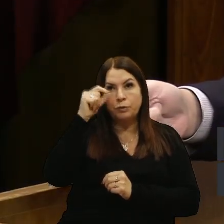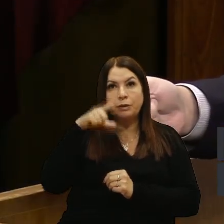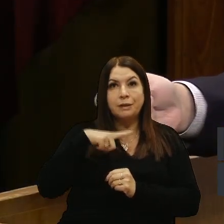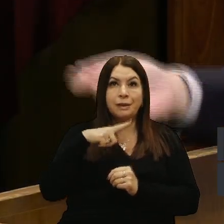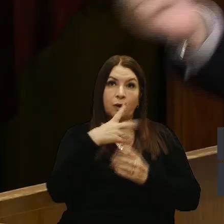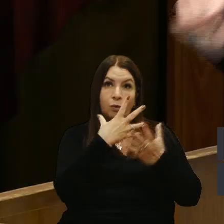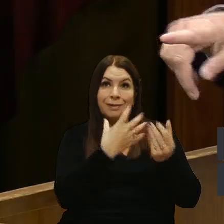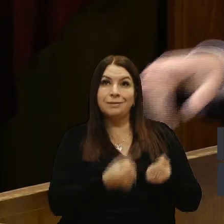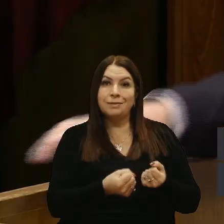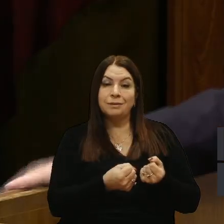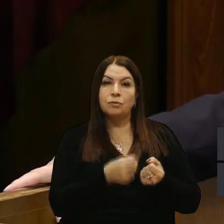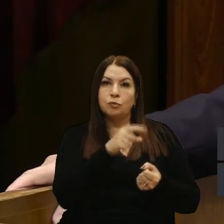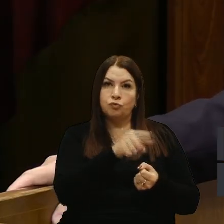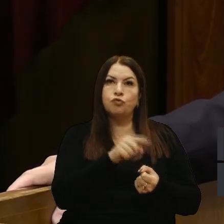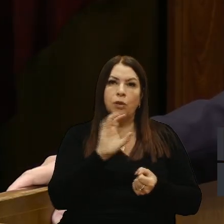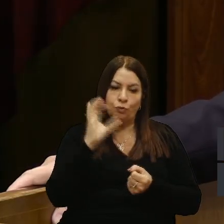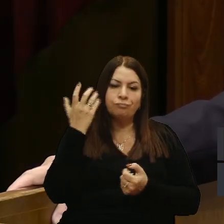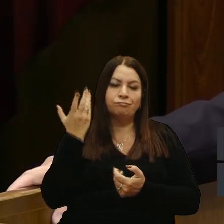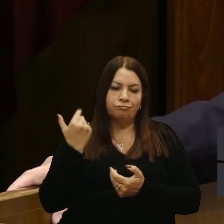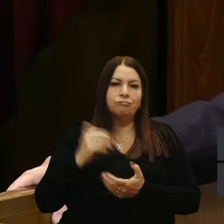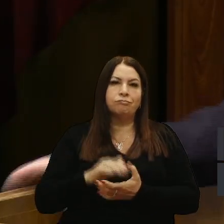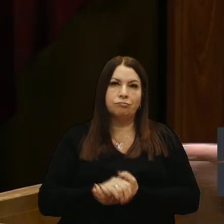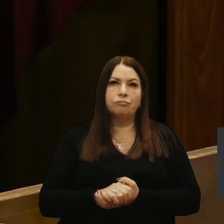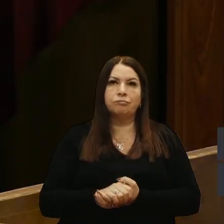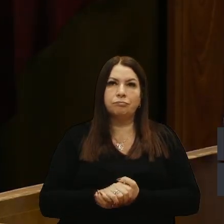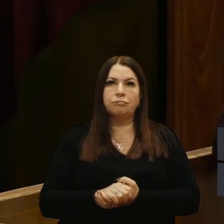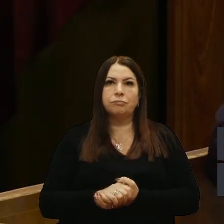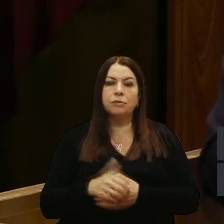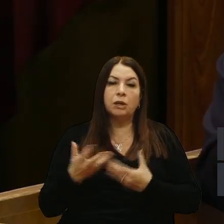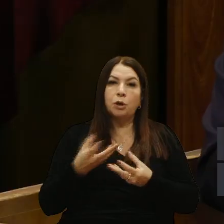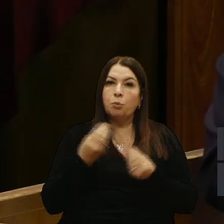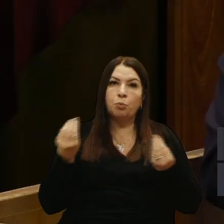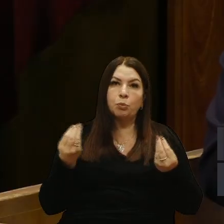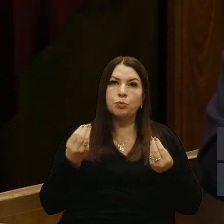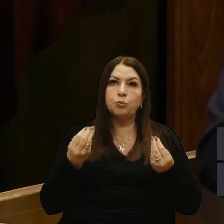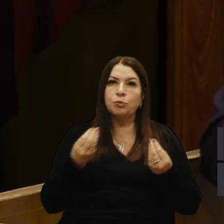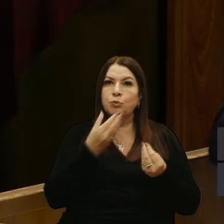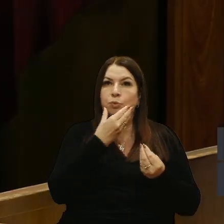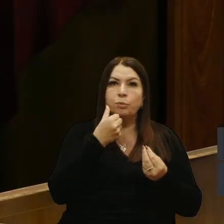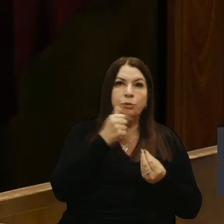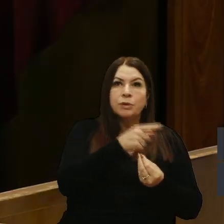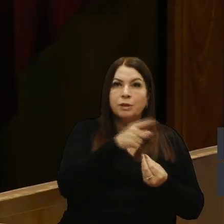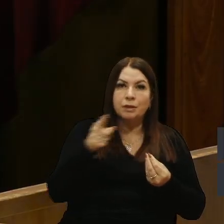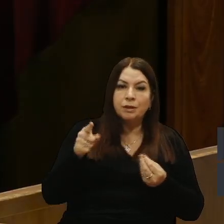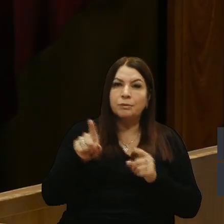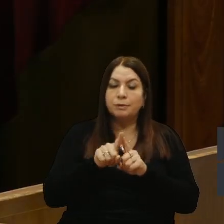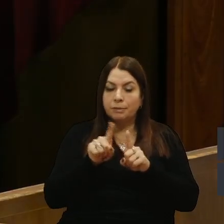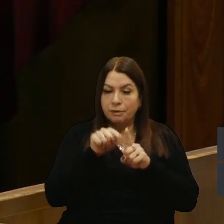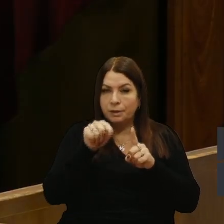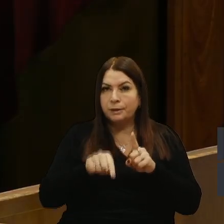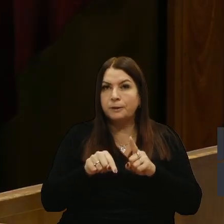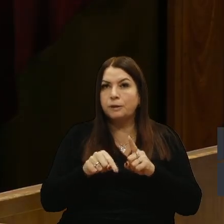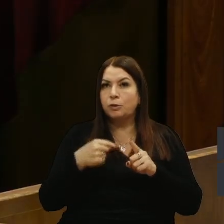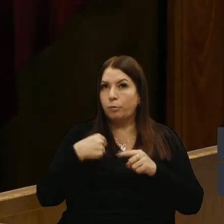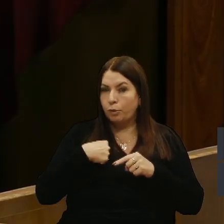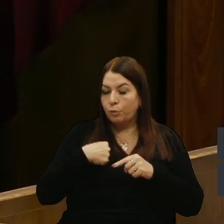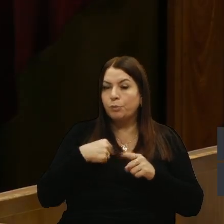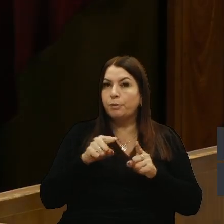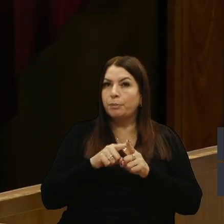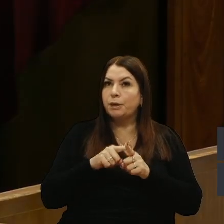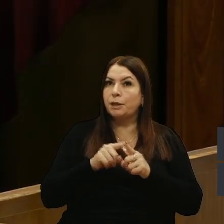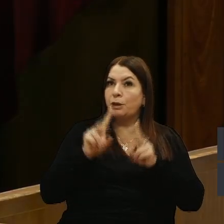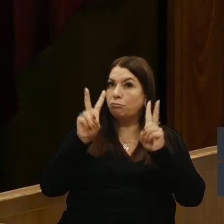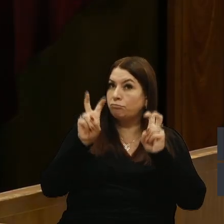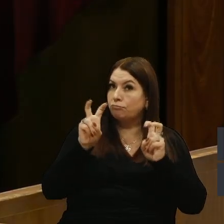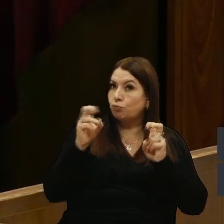aceite, isso já aconteceu. E aí muitos dos senhores e senhoras, como eu também, que é uma matéria nova